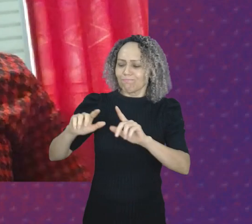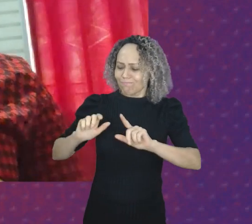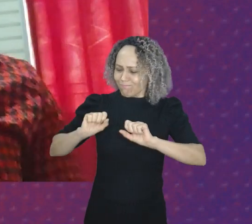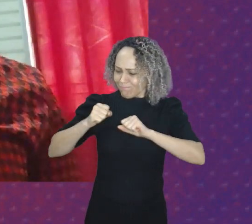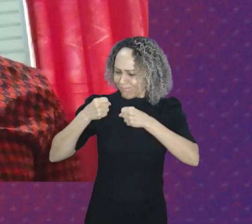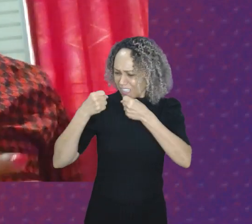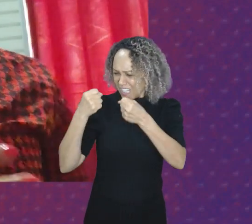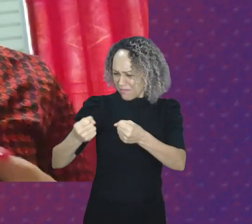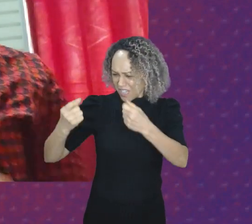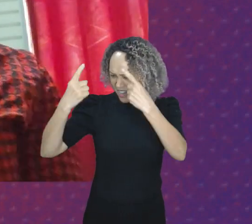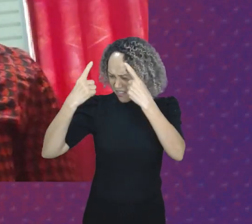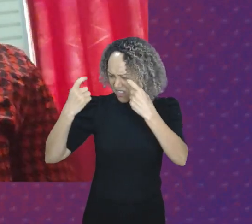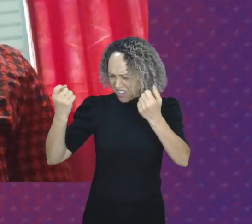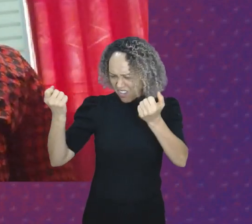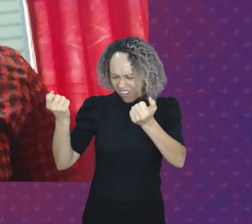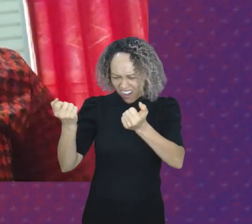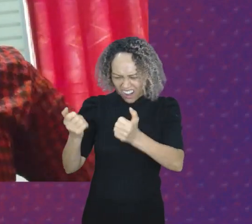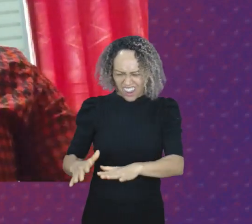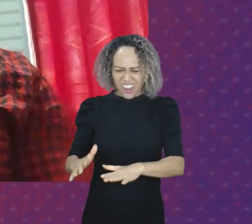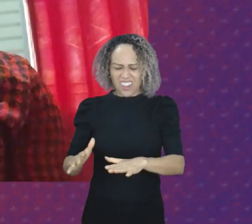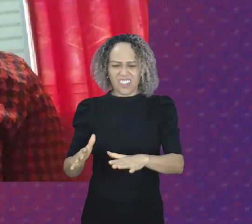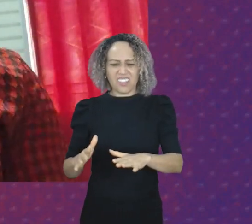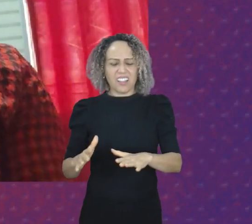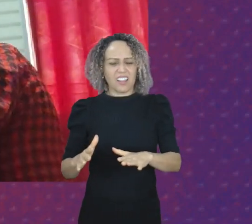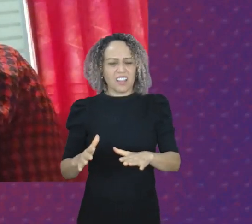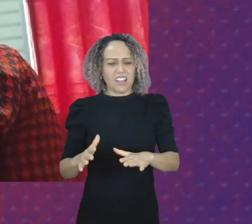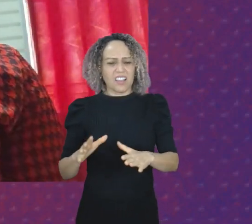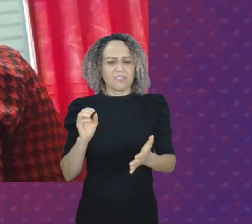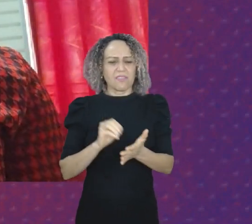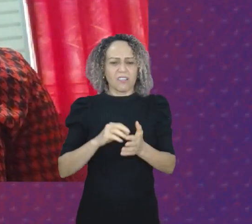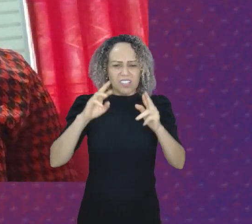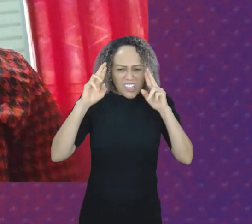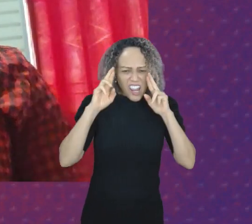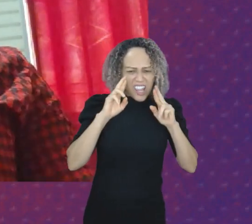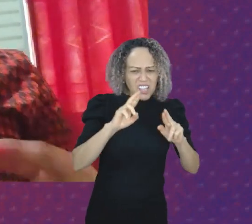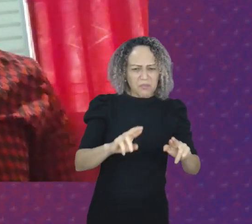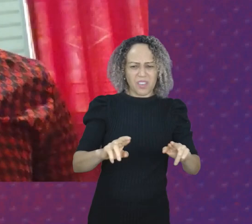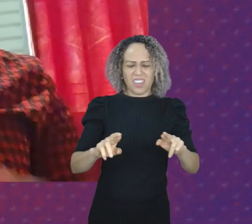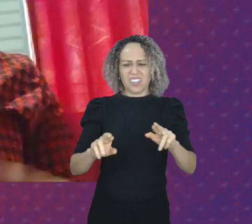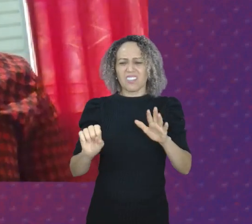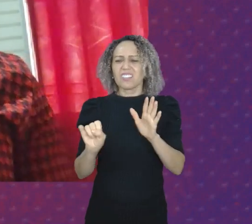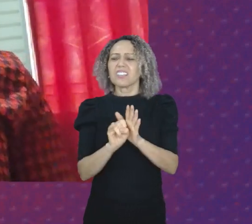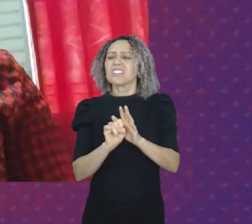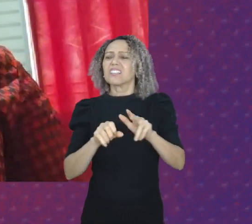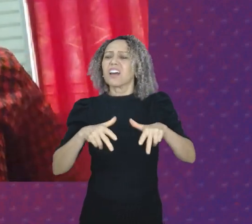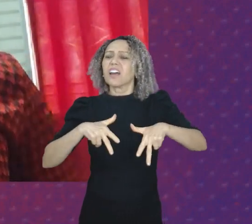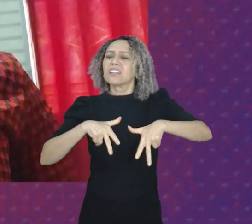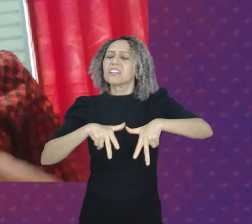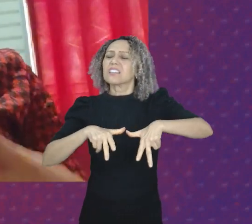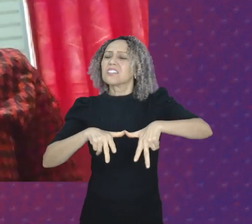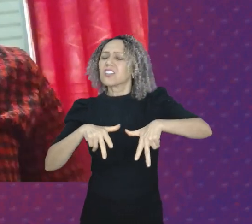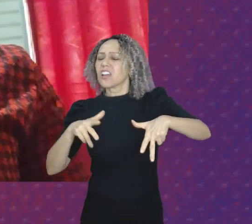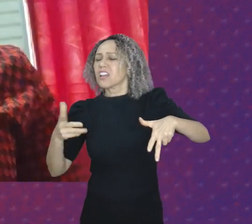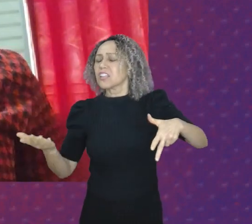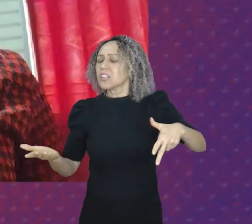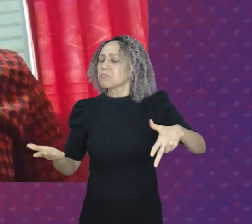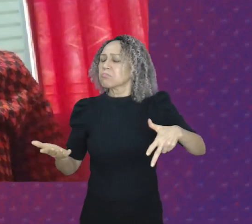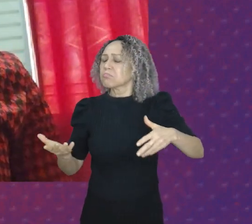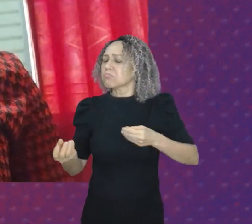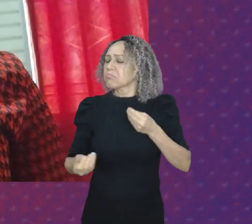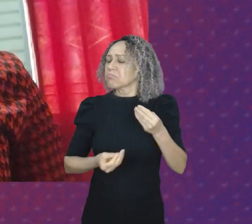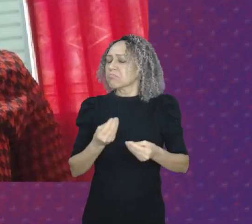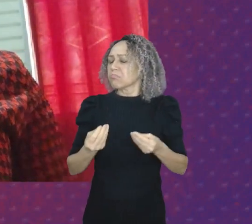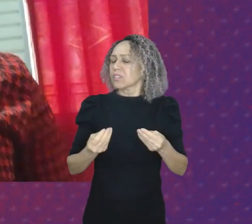violência, a partir de toda essa trajetória do não respeito à identidade de gênero, que a população, que as mulheres